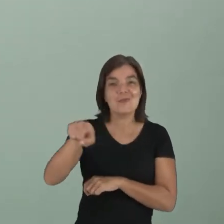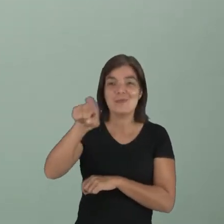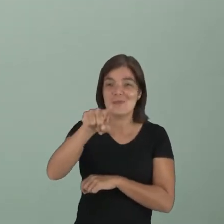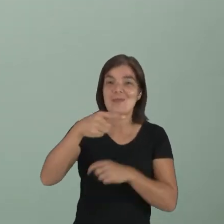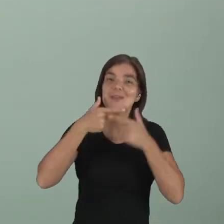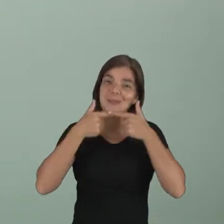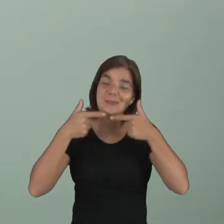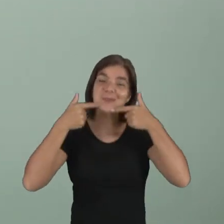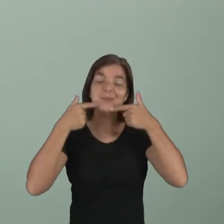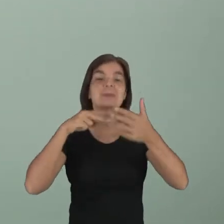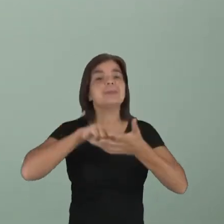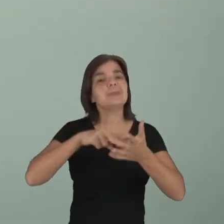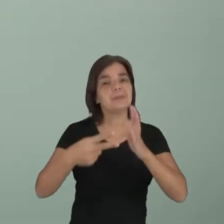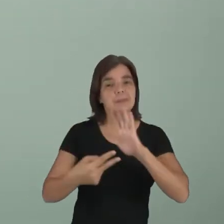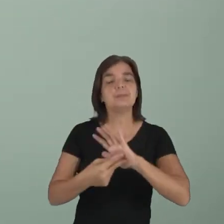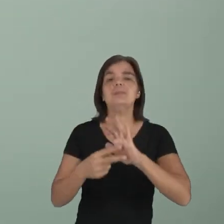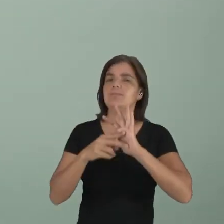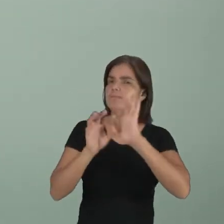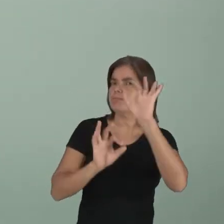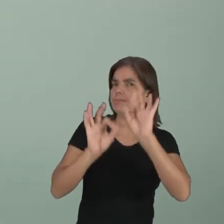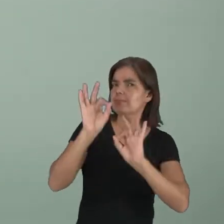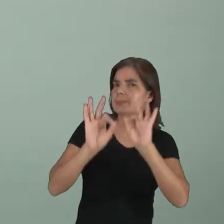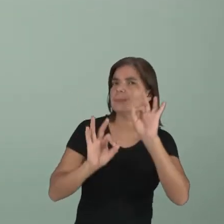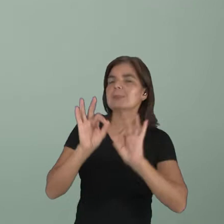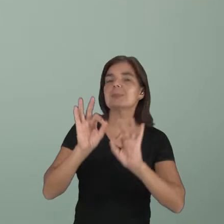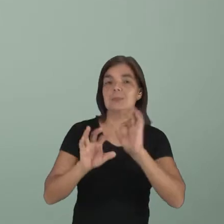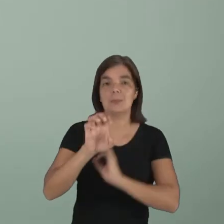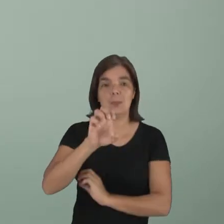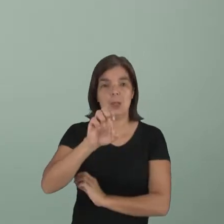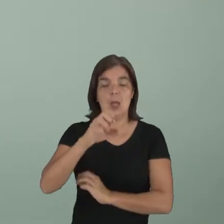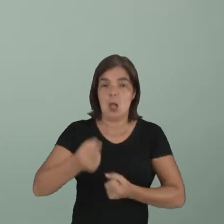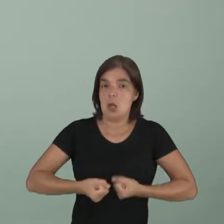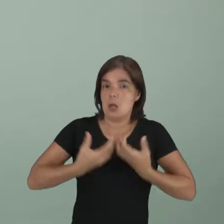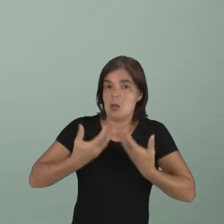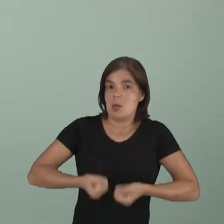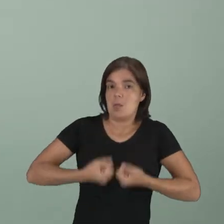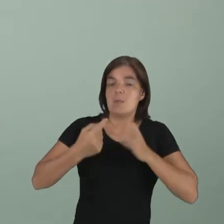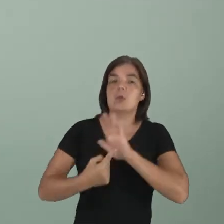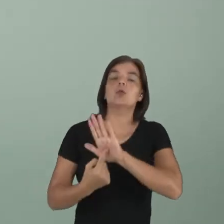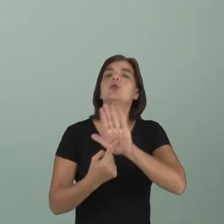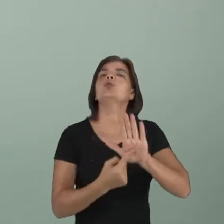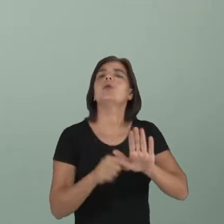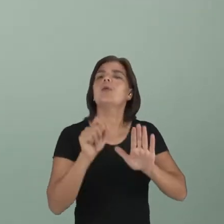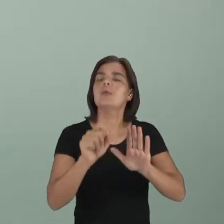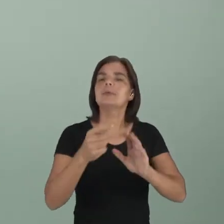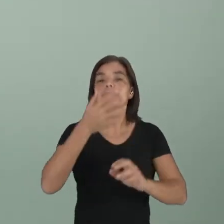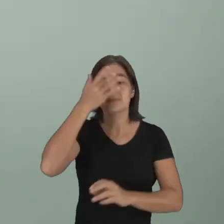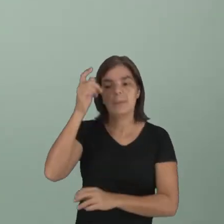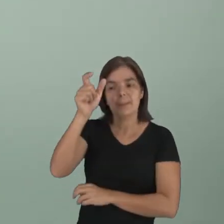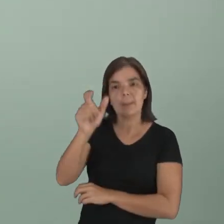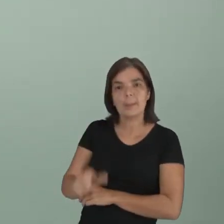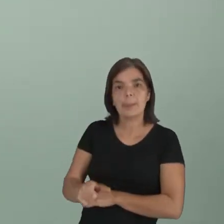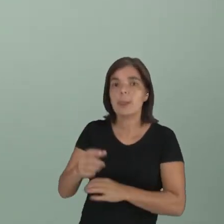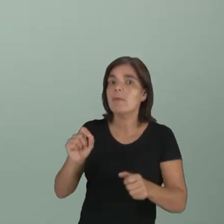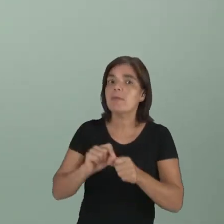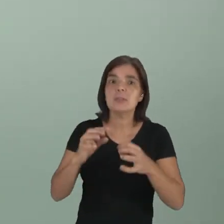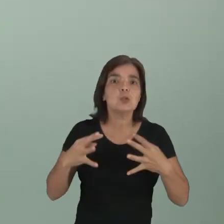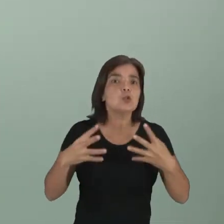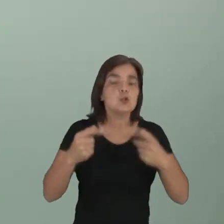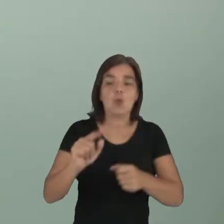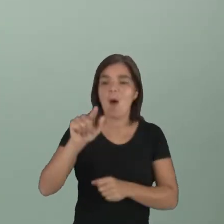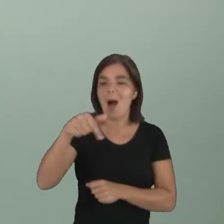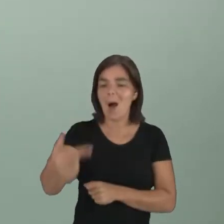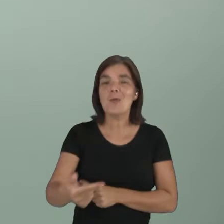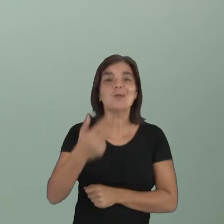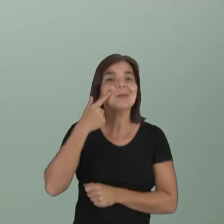sorrir, tem um recurso estilístico, um recurso expressivo para indicar que essa pessoa vai fazer de tudo para ver